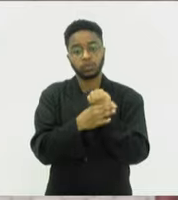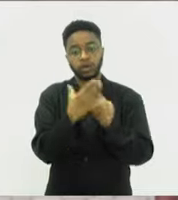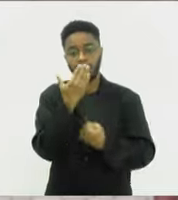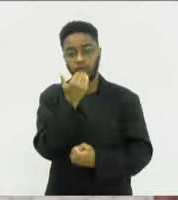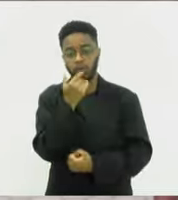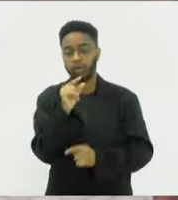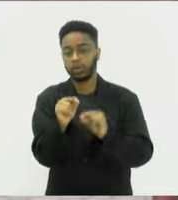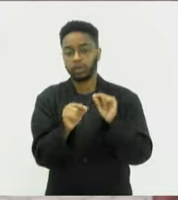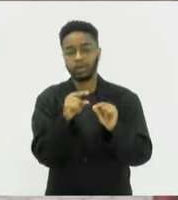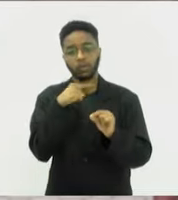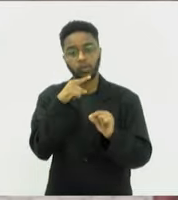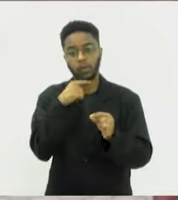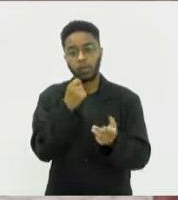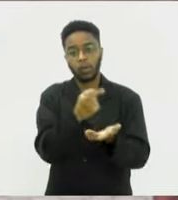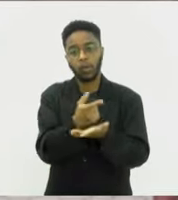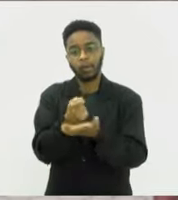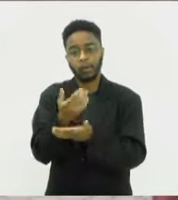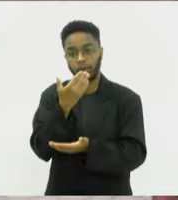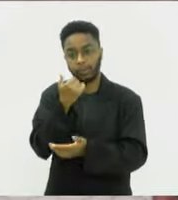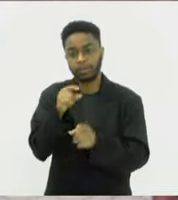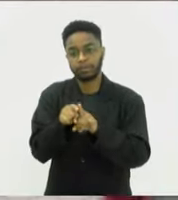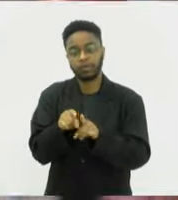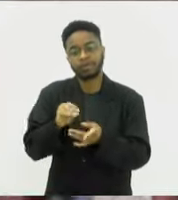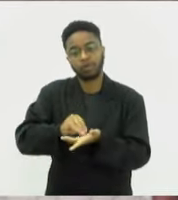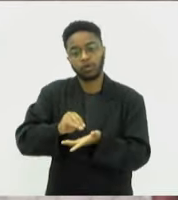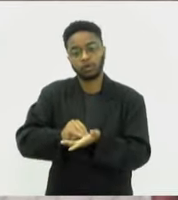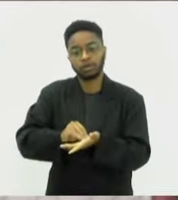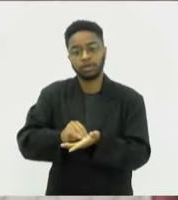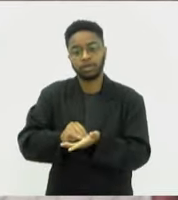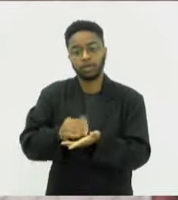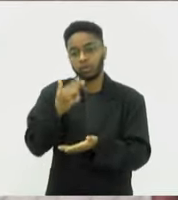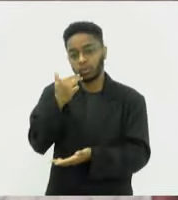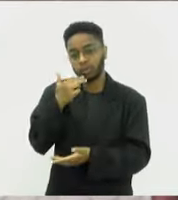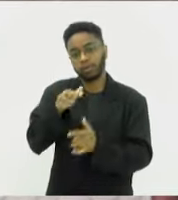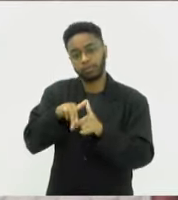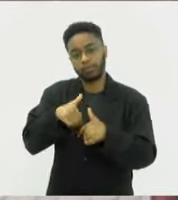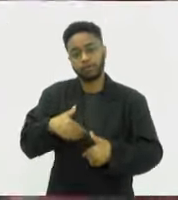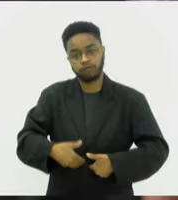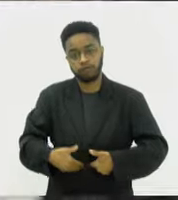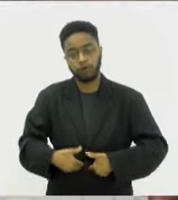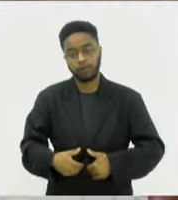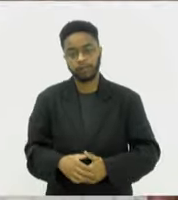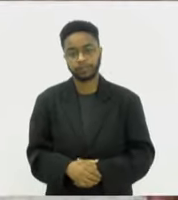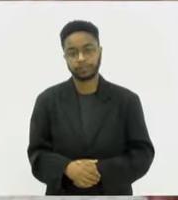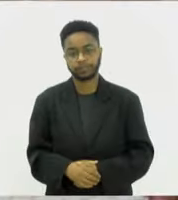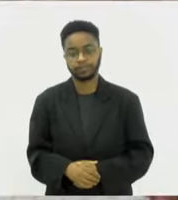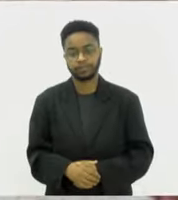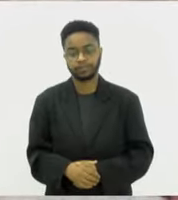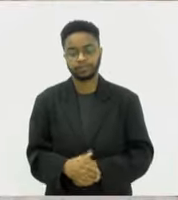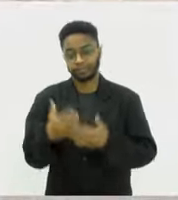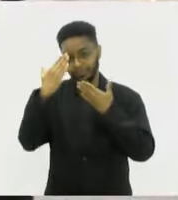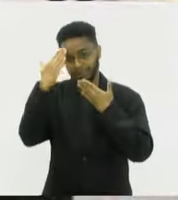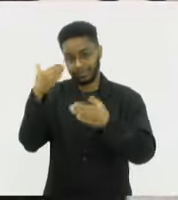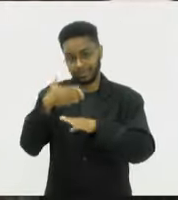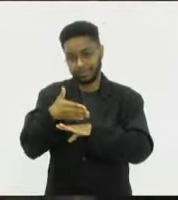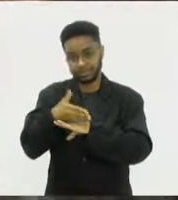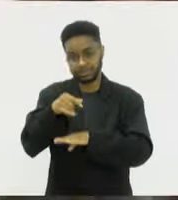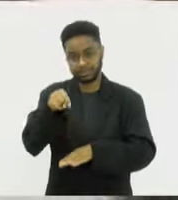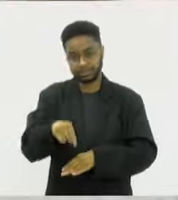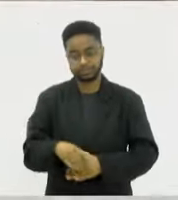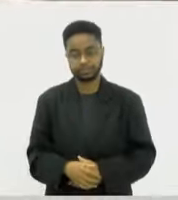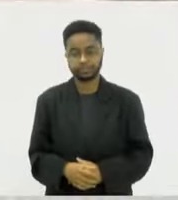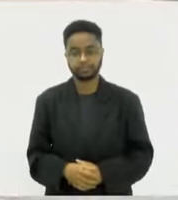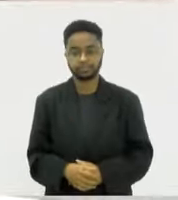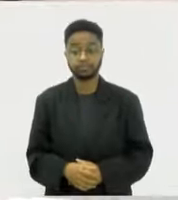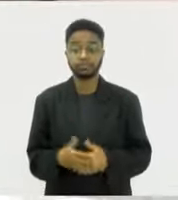conseguir acesso ao alimento e a pessoa ter desnutrição, né, pela fome mesmo que ele passa. Muito obrigado pela participação, Fabiana.